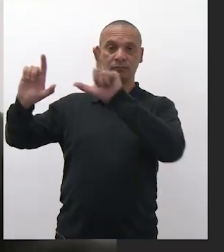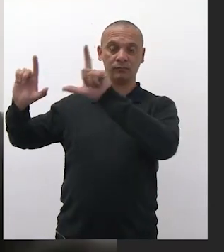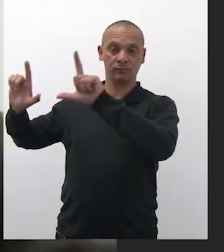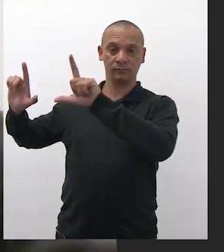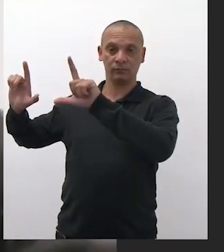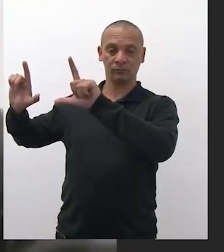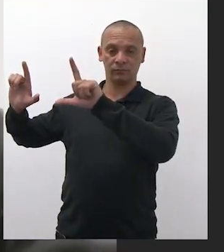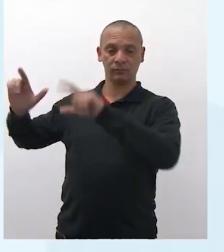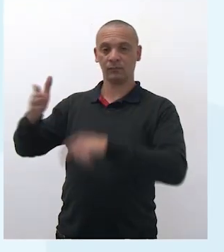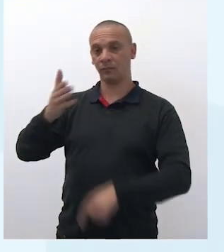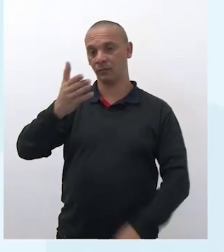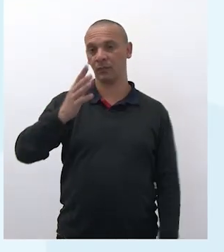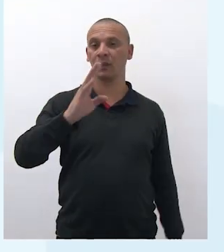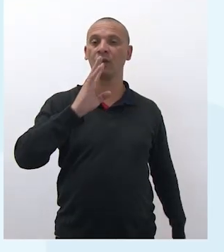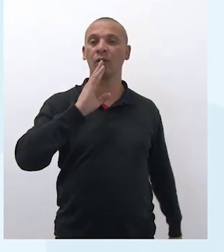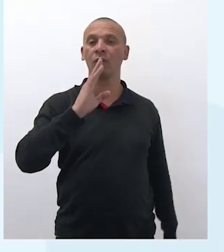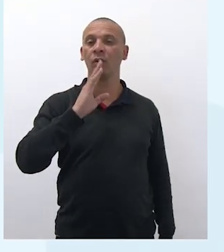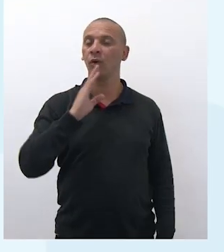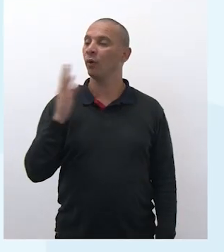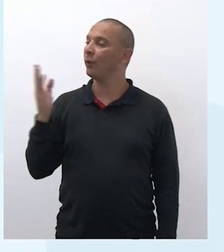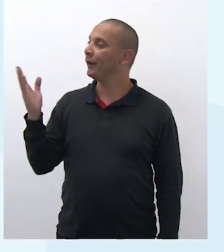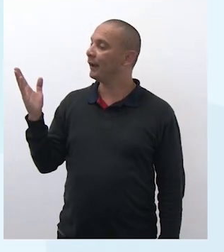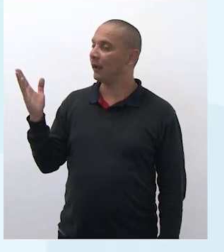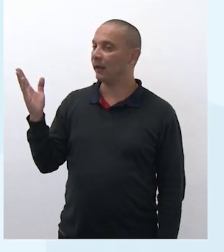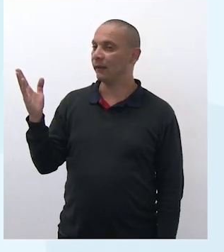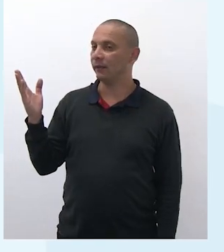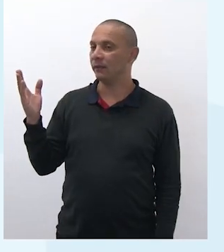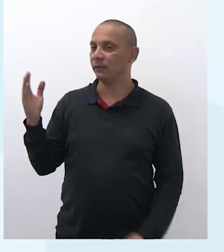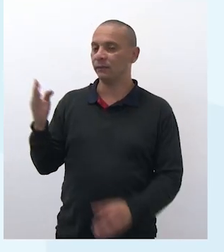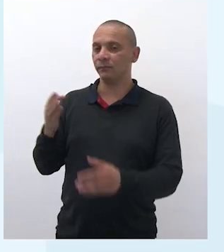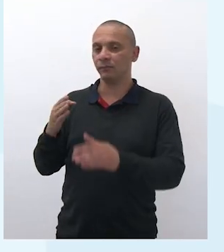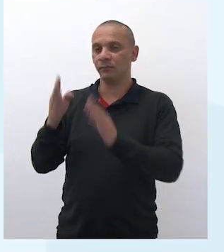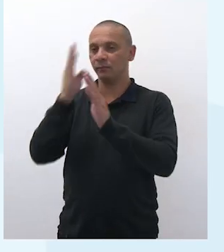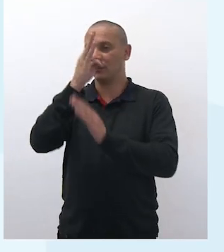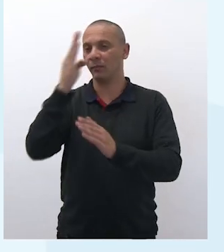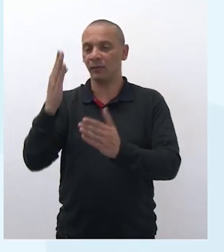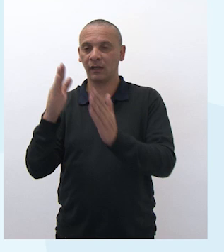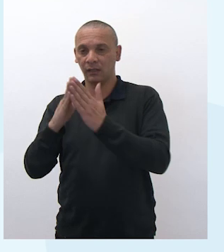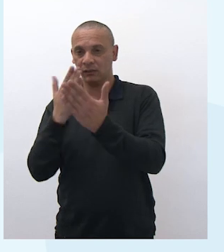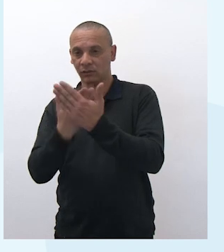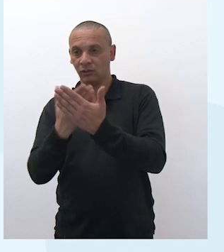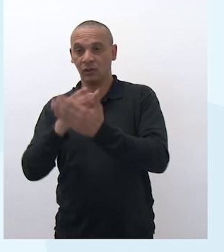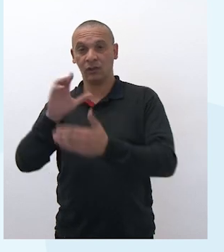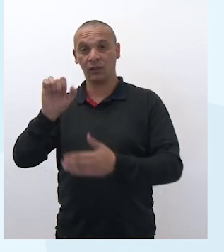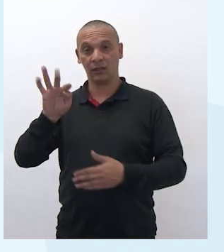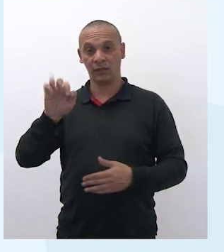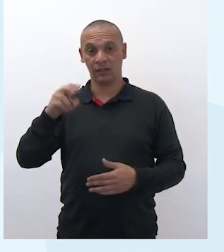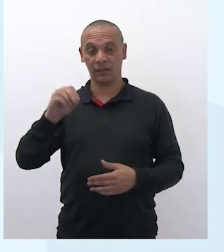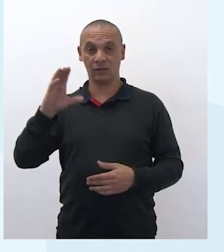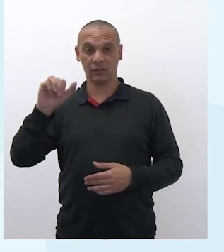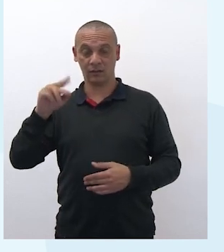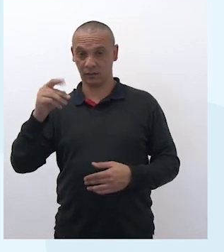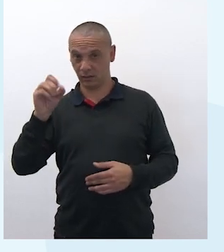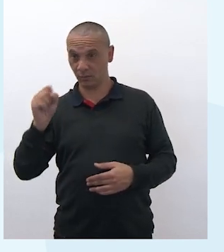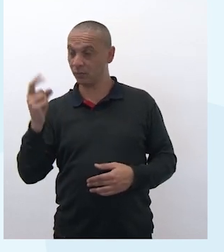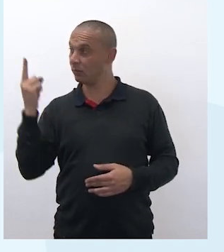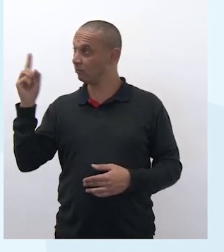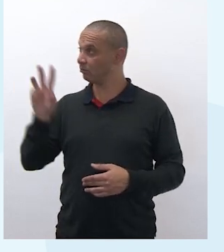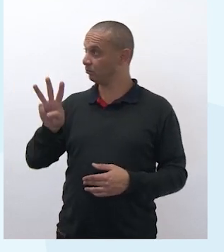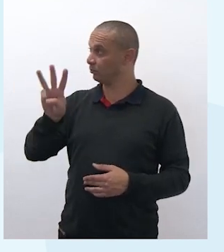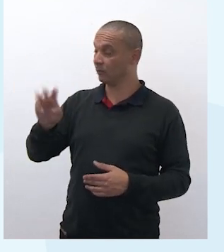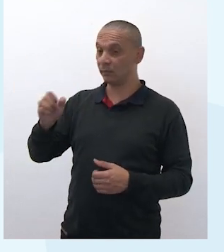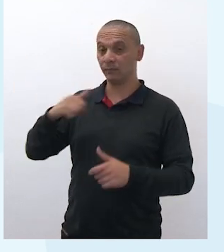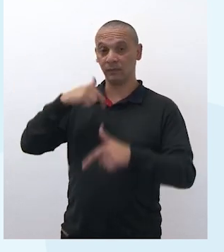para conhecerem mais sobre o acervo histórico da Escola Caetano de Campos, onde o NUMA faz um importante